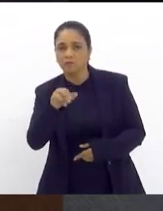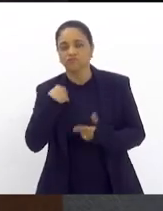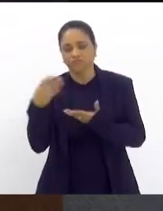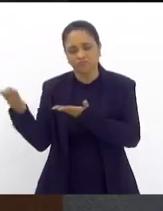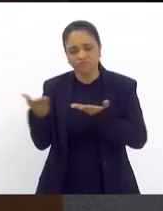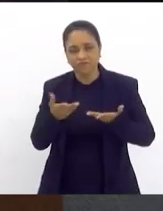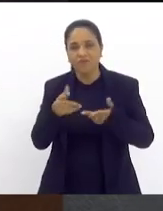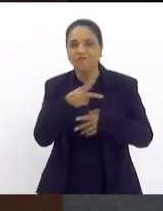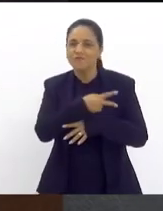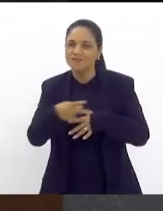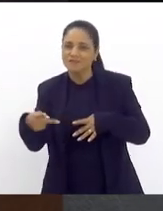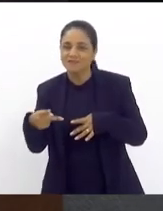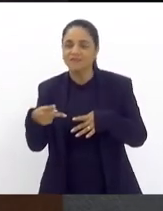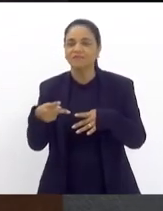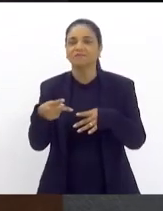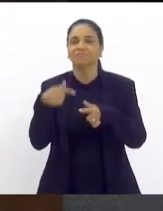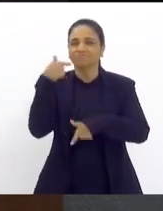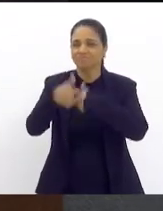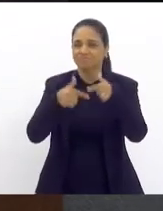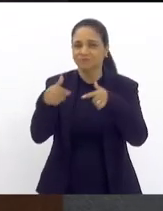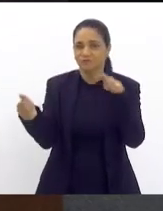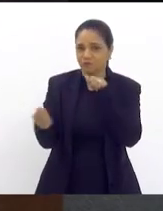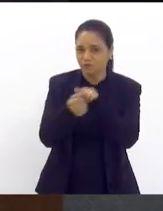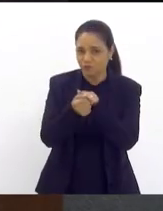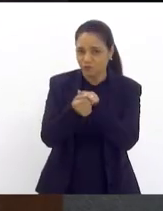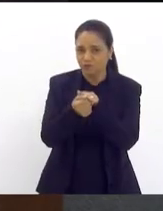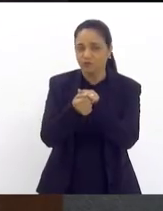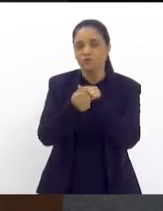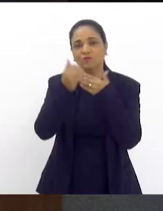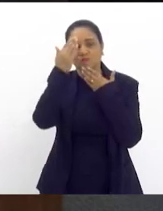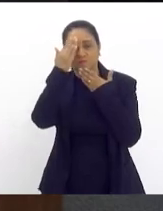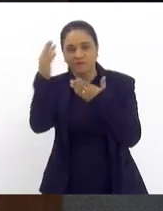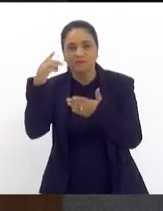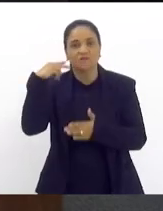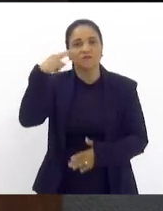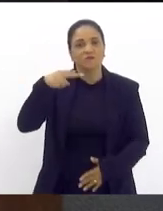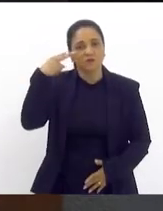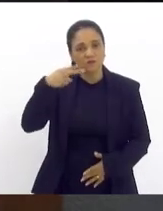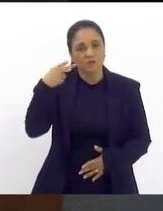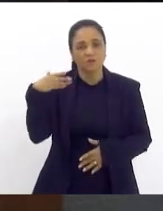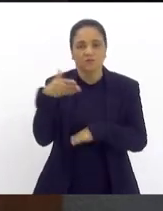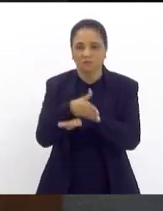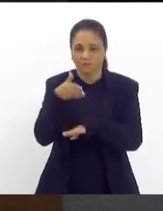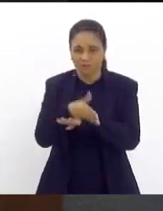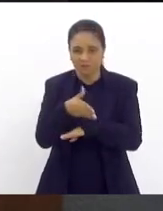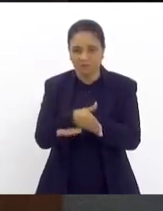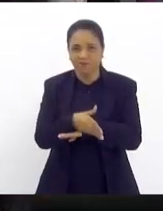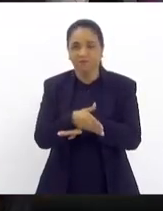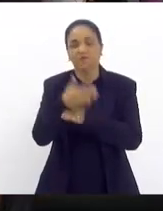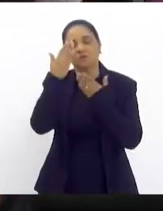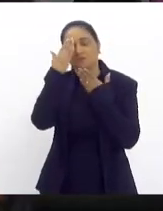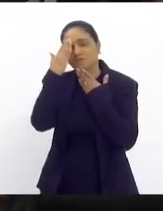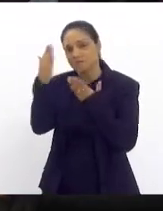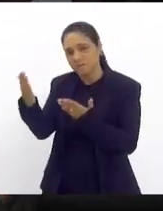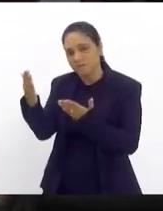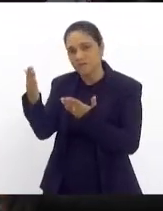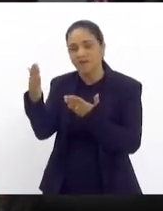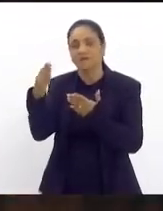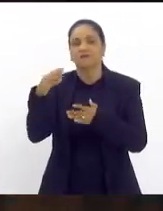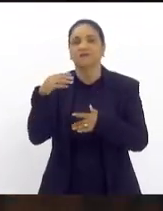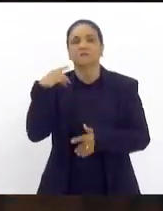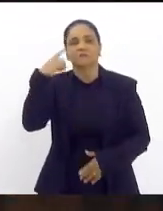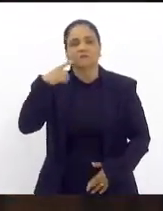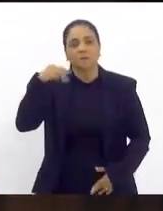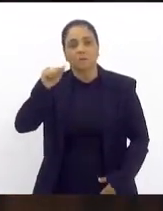aqui dos trabalhos da casa então seja bem-vindo E obrigada a vereador pela presença Obrigada Presidente Obrigada deputada Marina